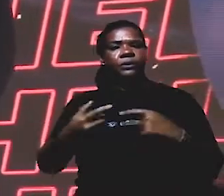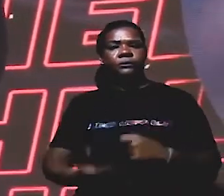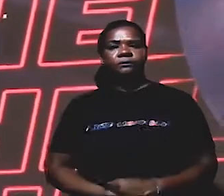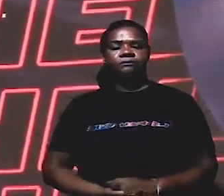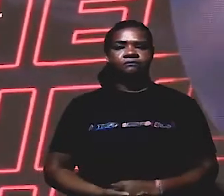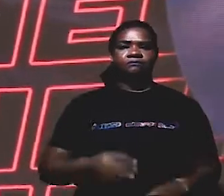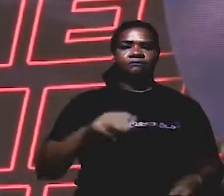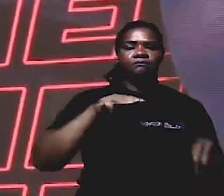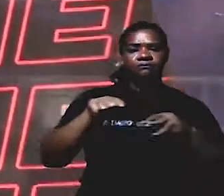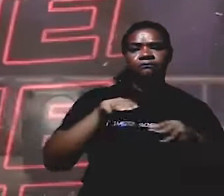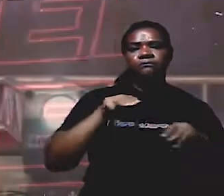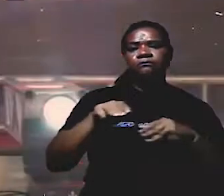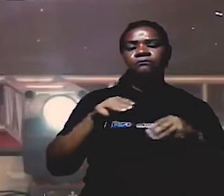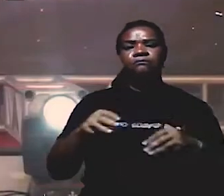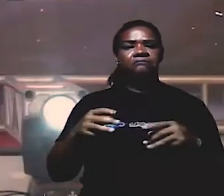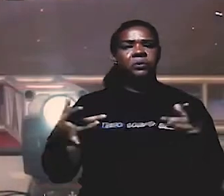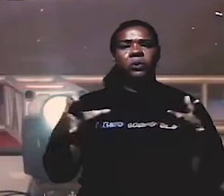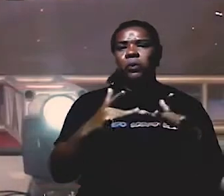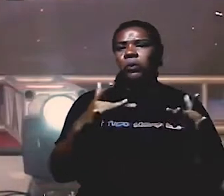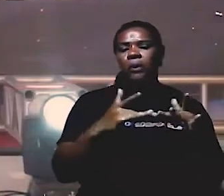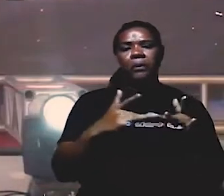Ministério não combina com impulsividade.